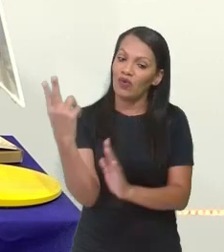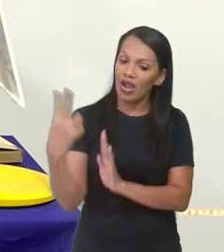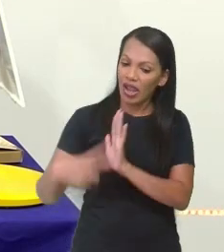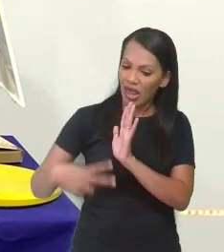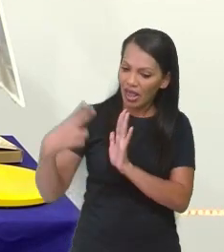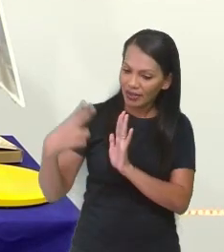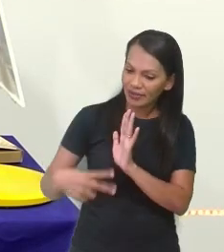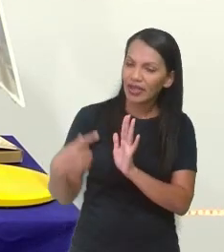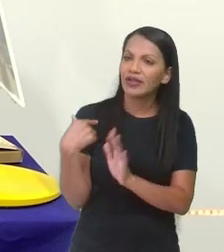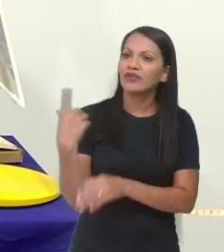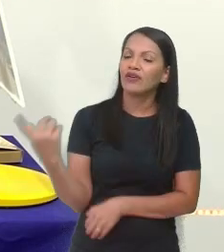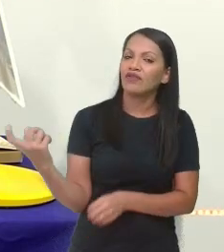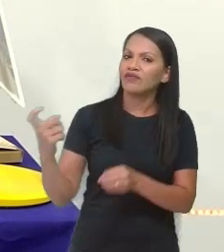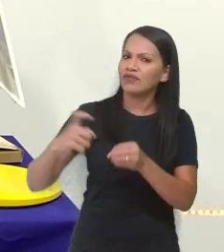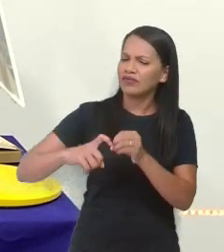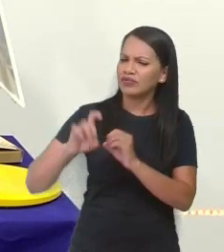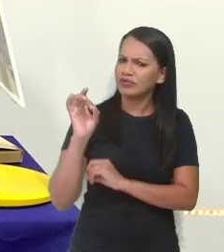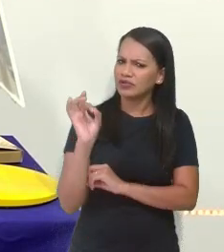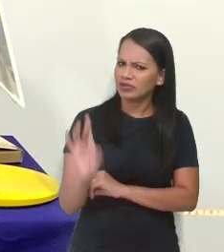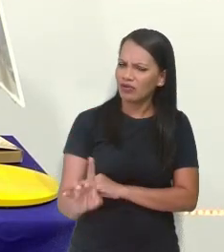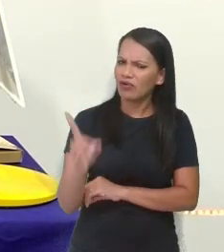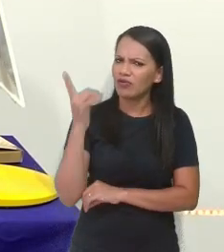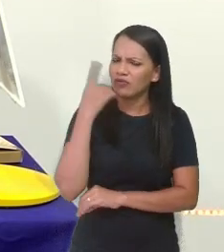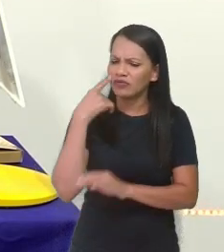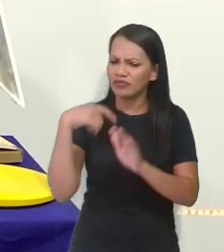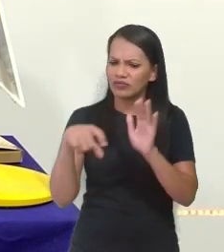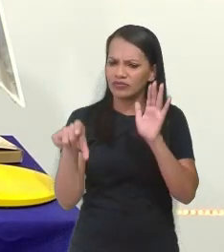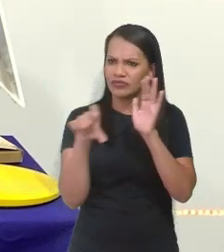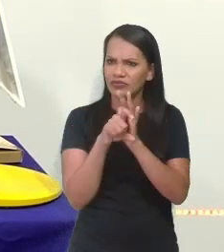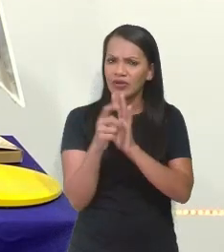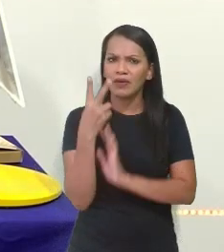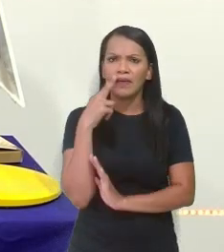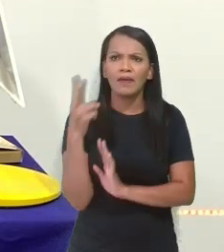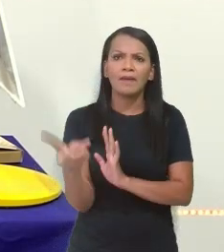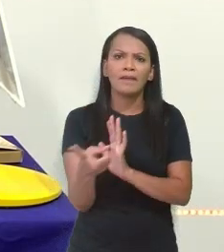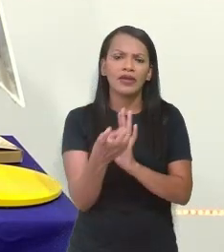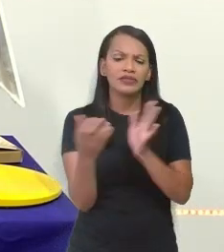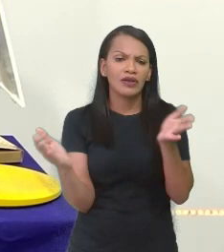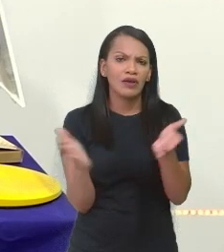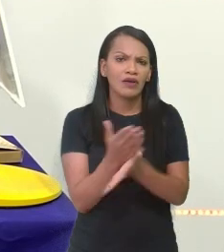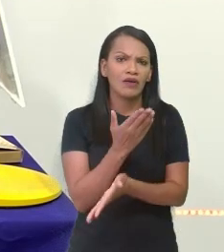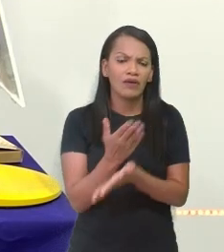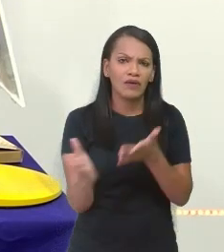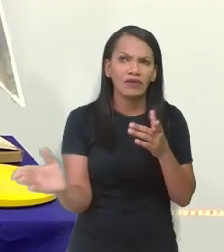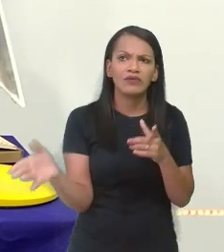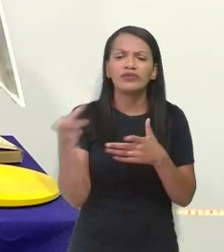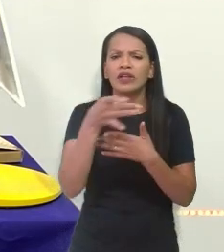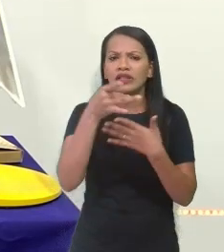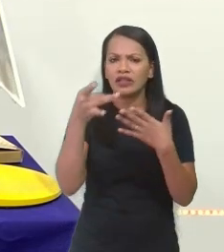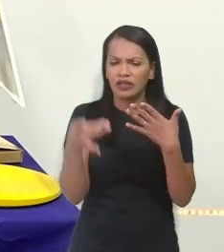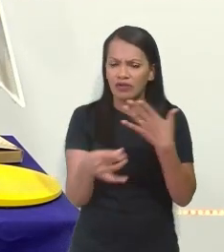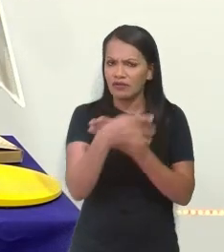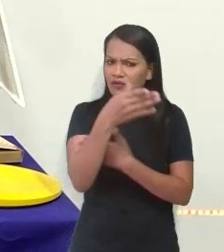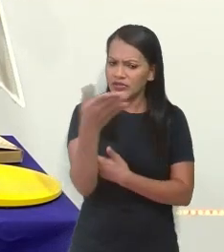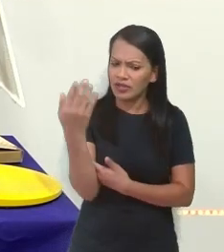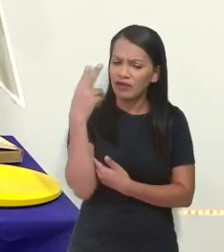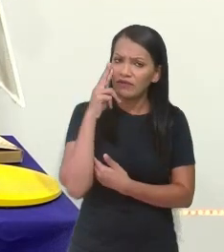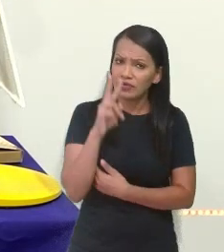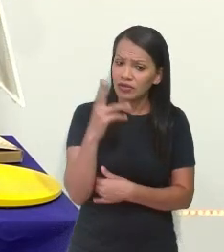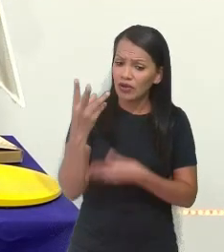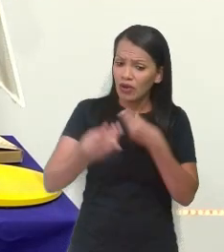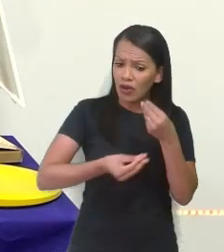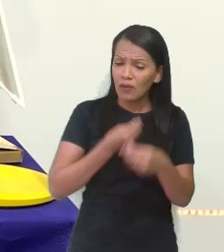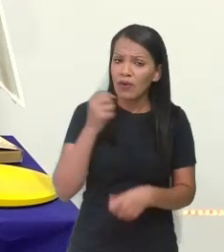só, eu vou voltar só uma estrofe para a gente observar alguns detalhes. Vocês verificaram como eu